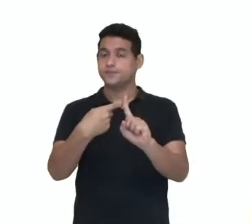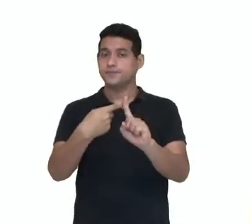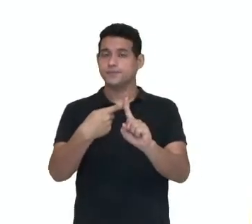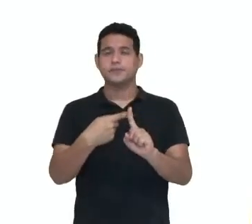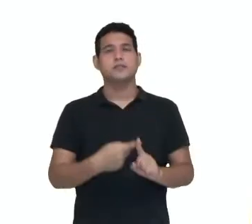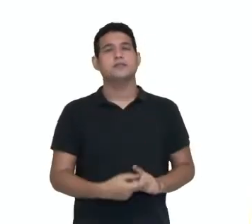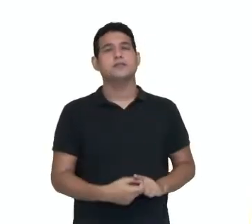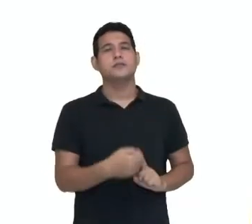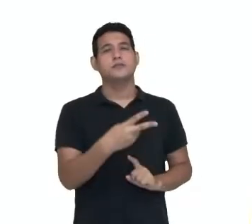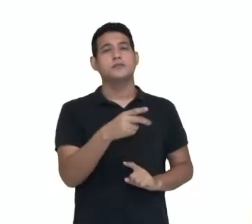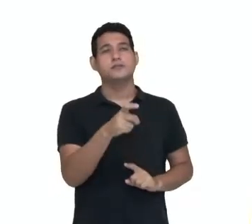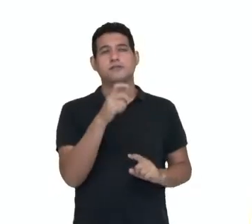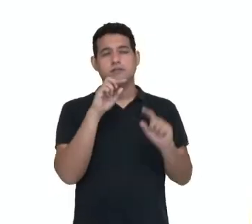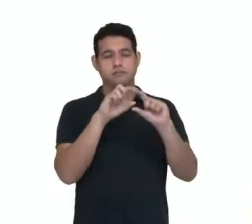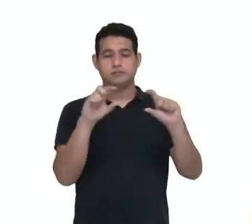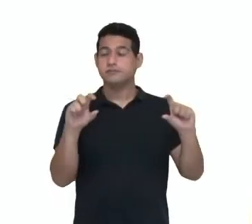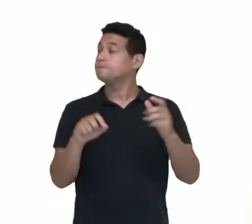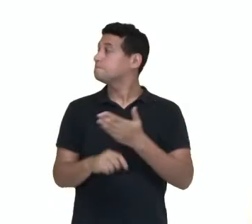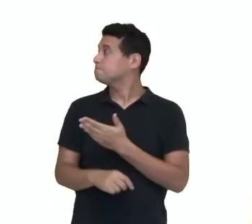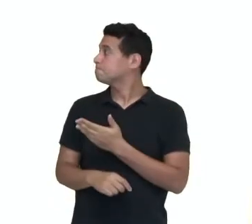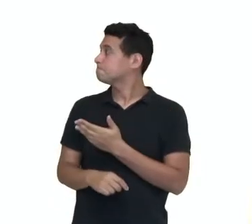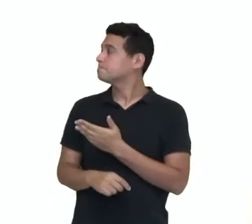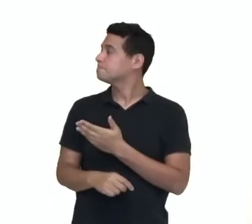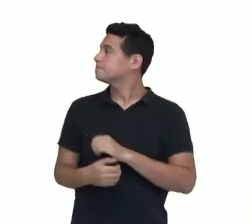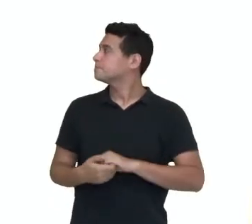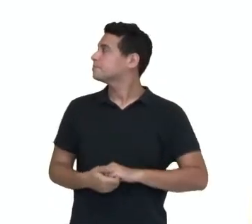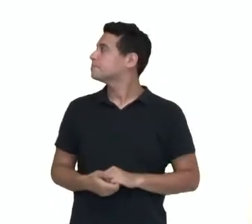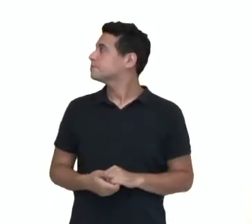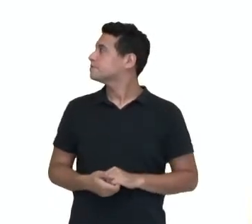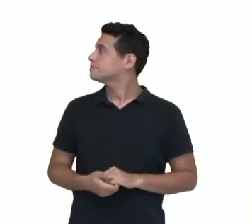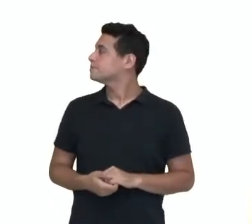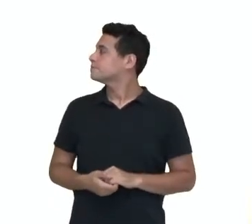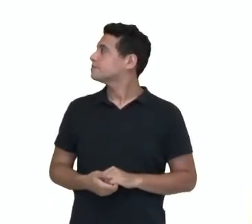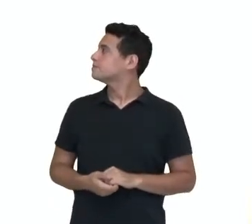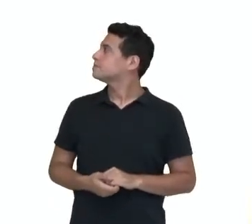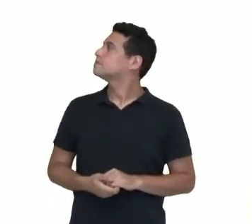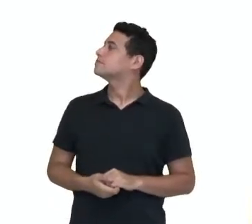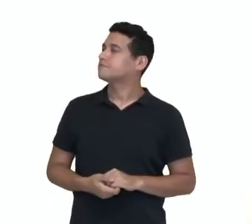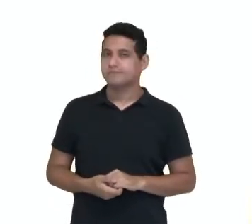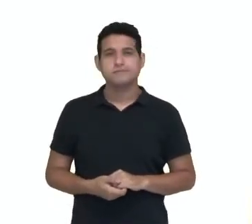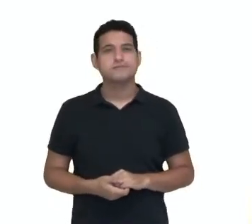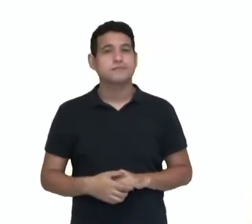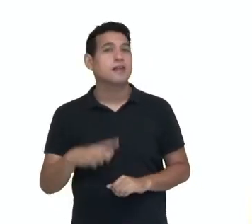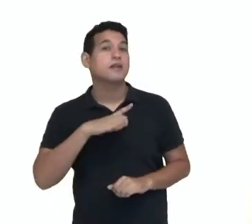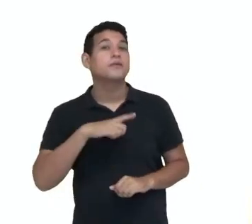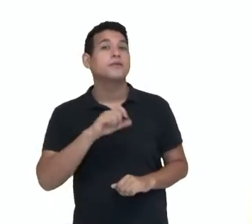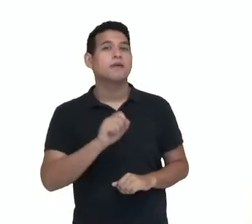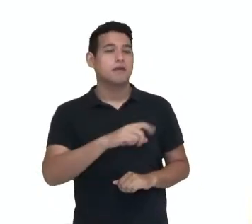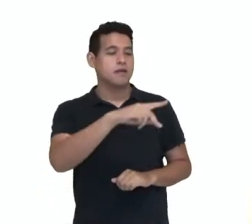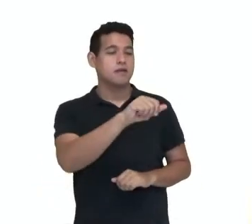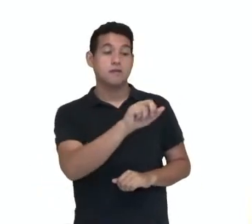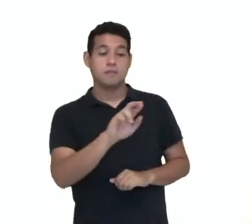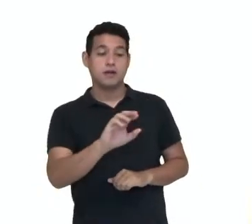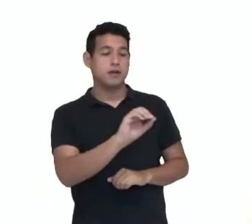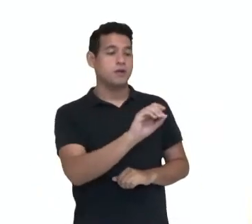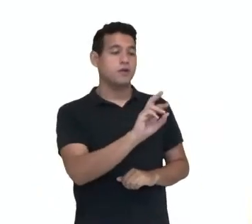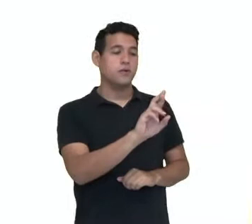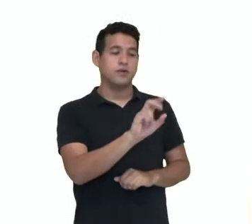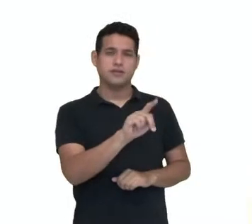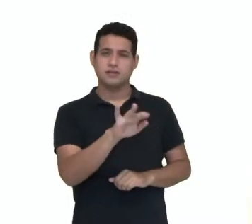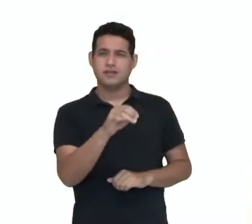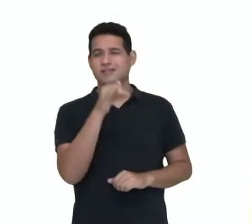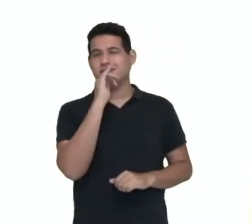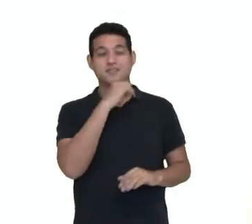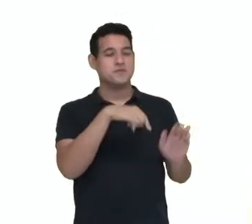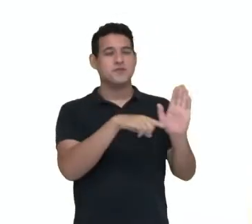menos 2, menos 4. Aí sim, menos 4 mais 1, menos 3. E eu tenho par ordenado aqui, né? O menos 2